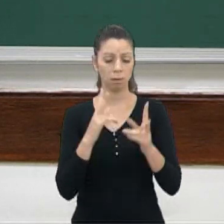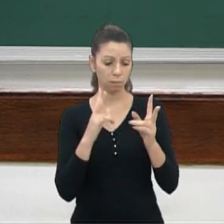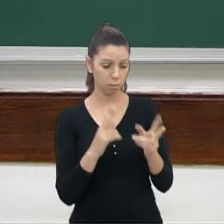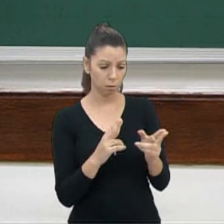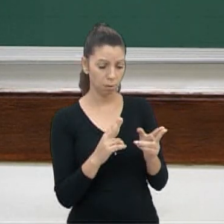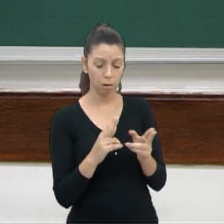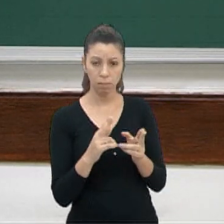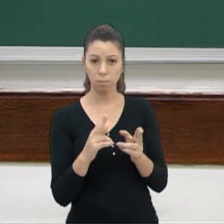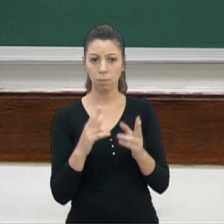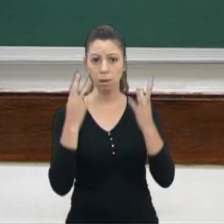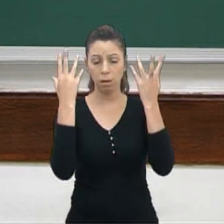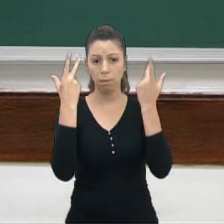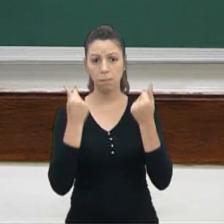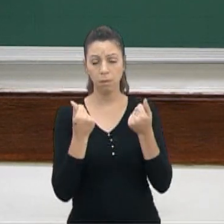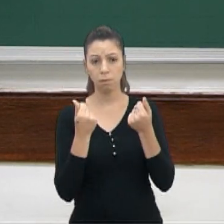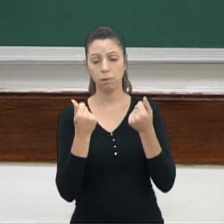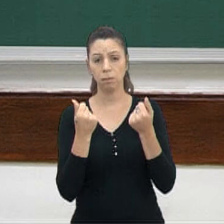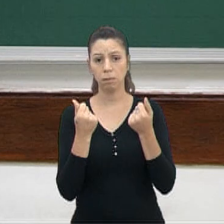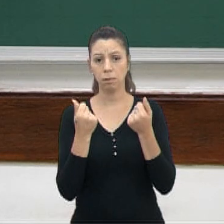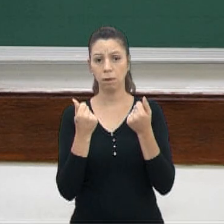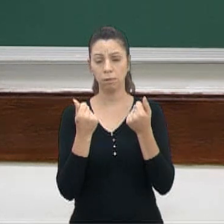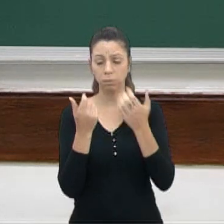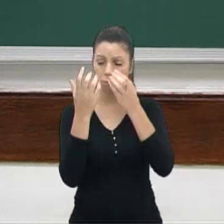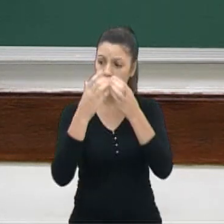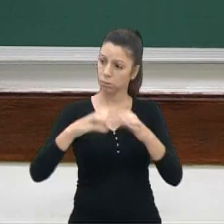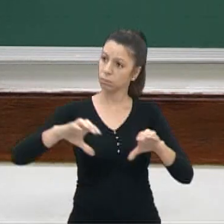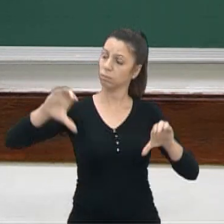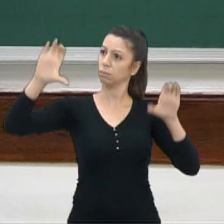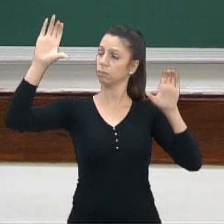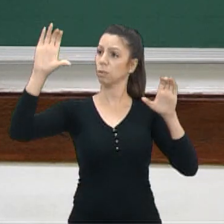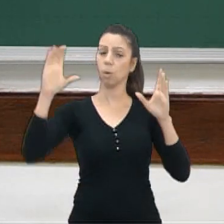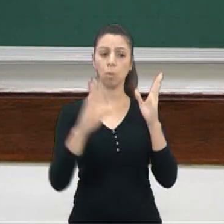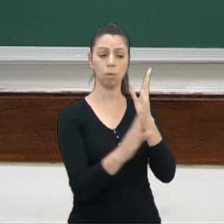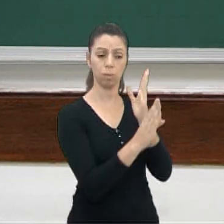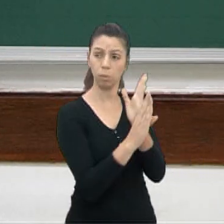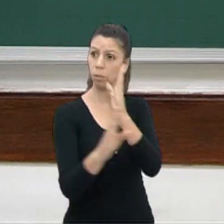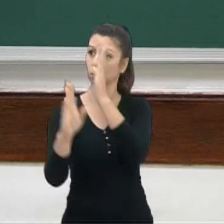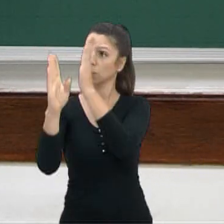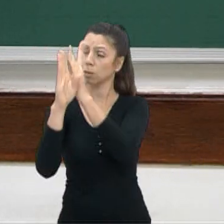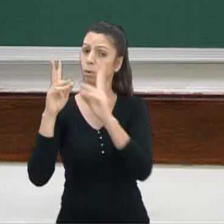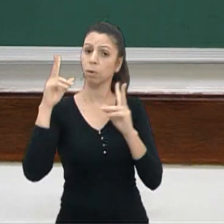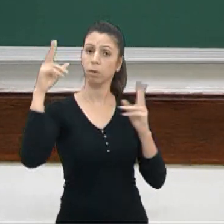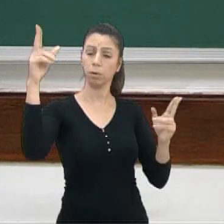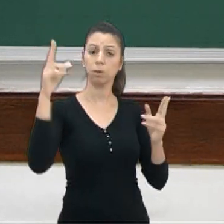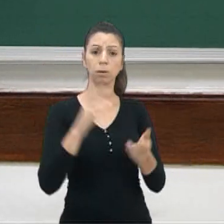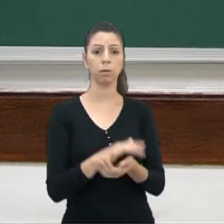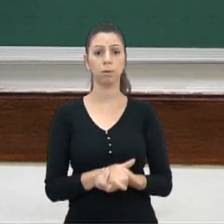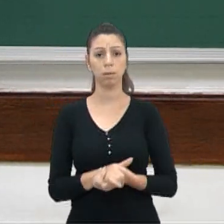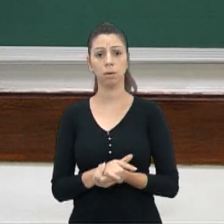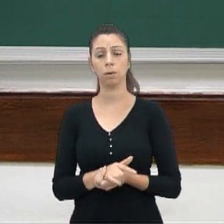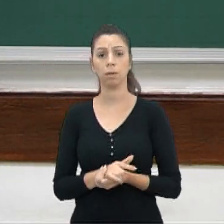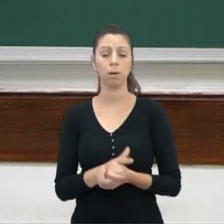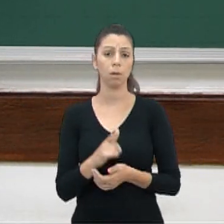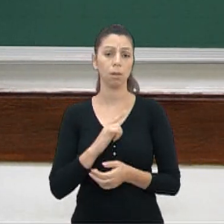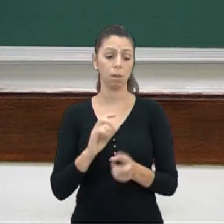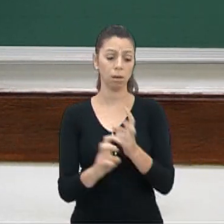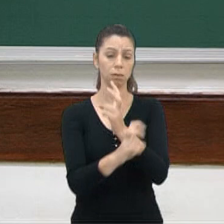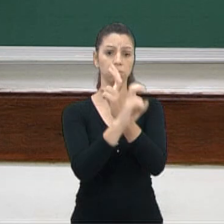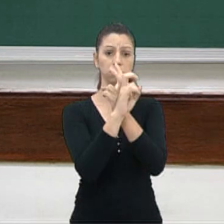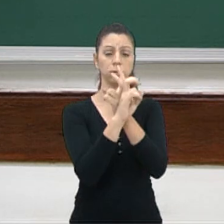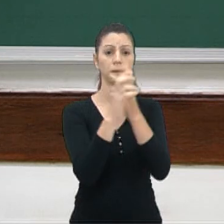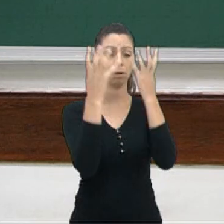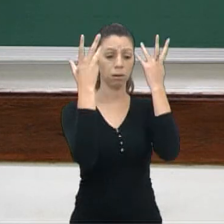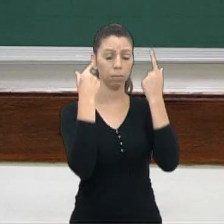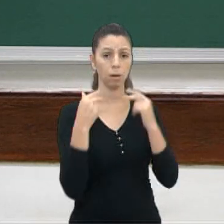espécie estavam em continentes diferentes. Por exemplo, tinha fósseis da mesma